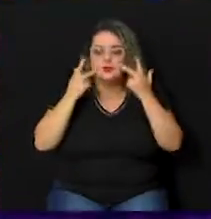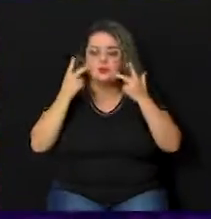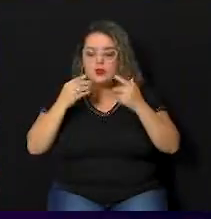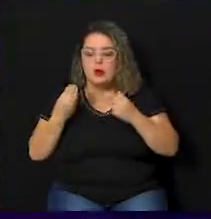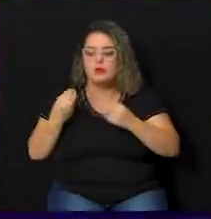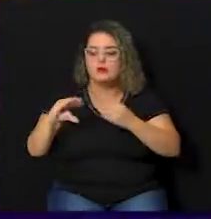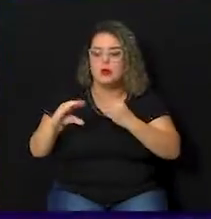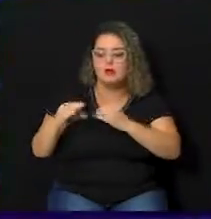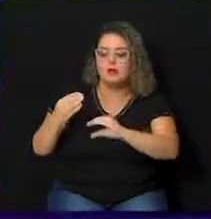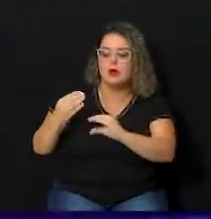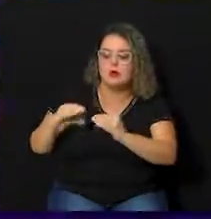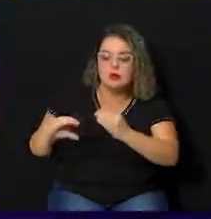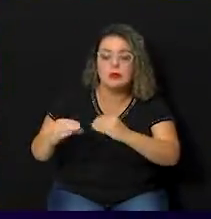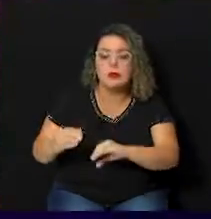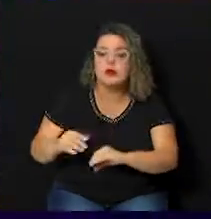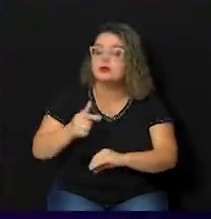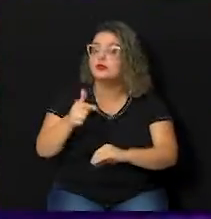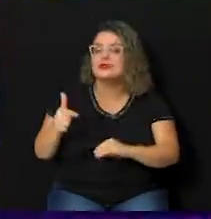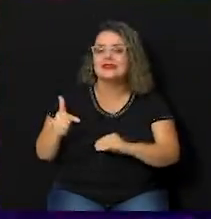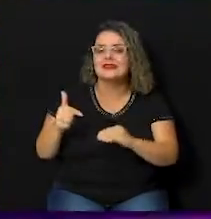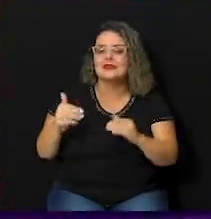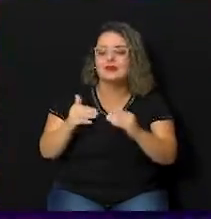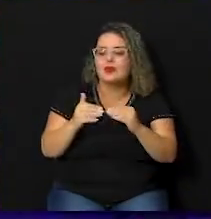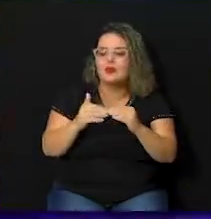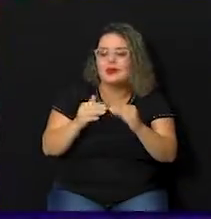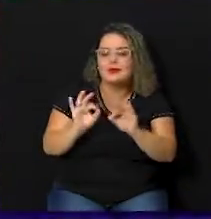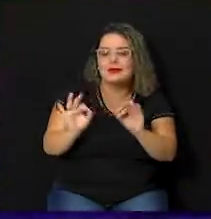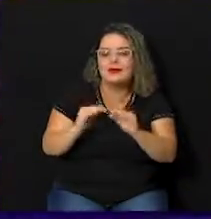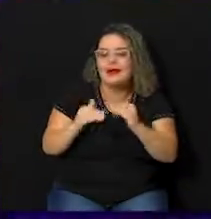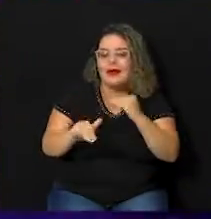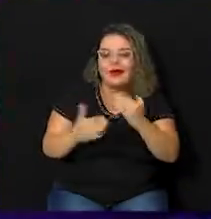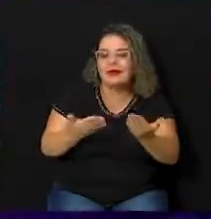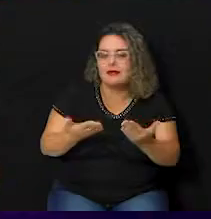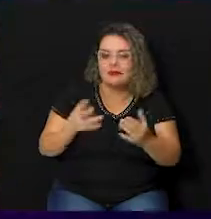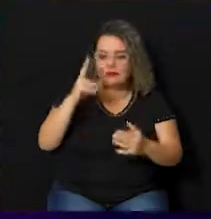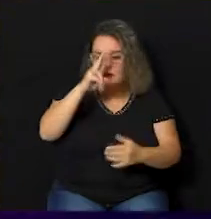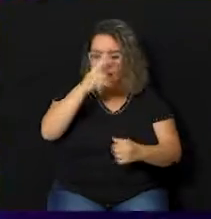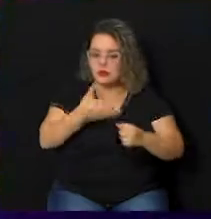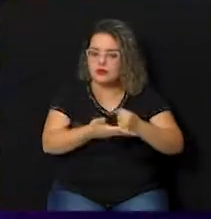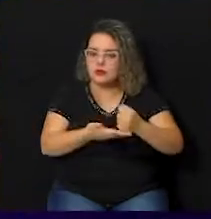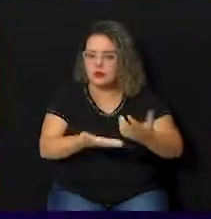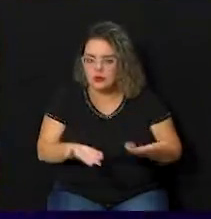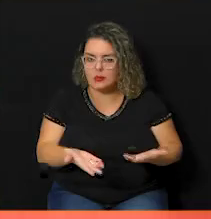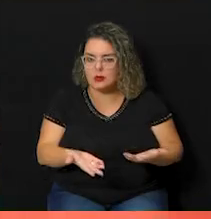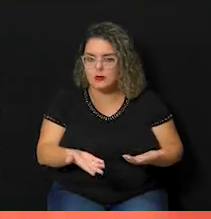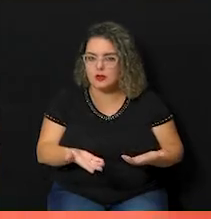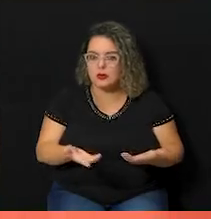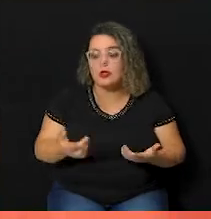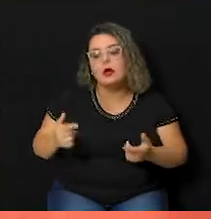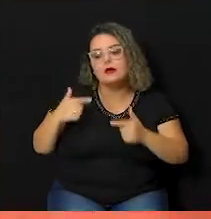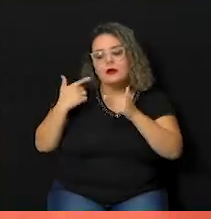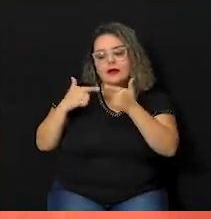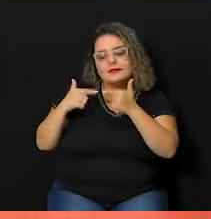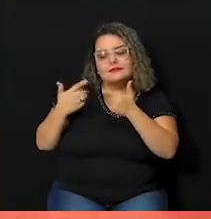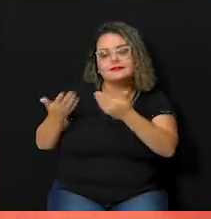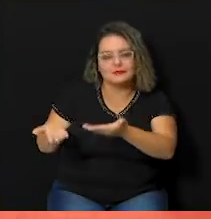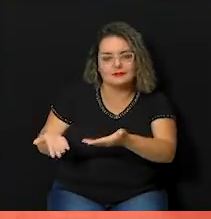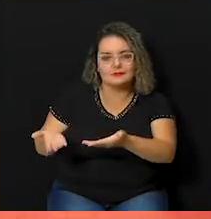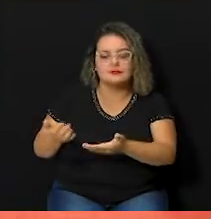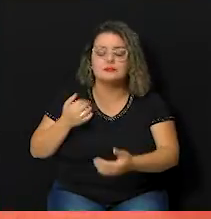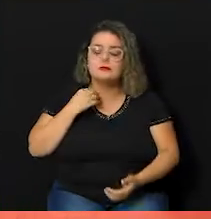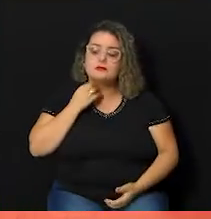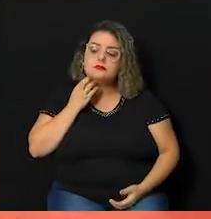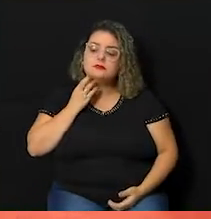coisas que não tinham nem nada a ver com a história, mas às vezes sugeria só para poder crescer e ficar divertido. E como